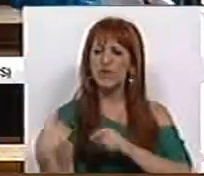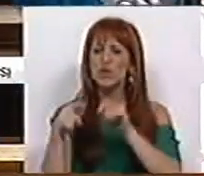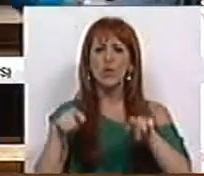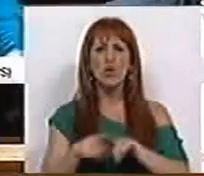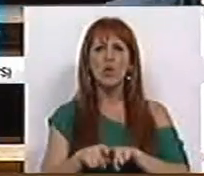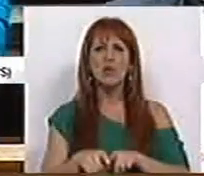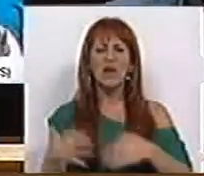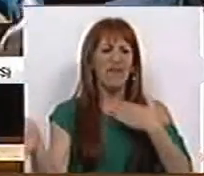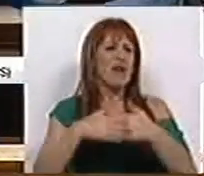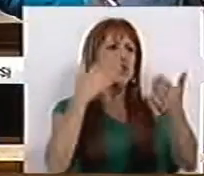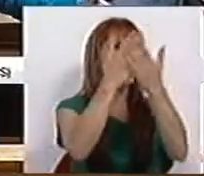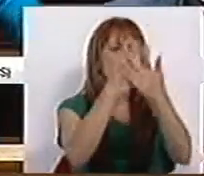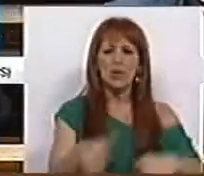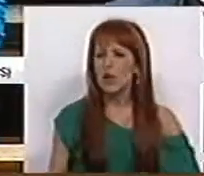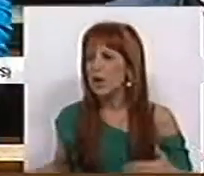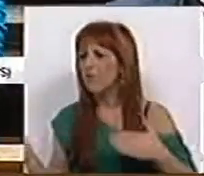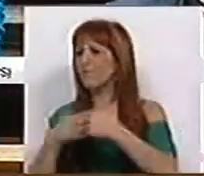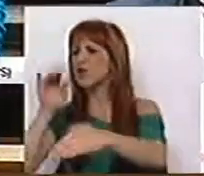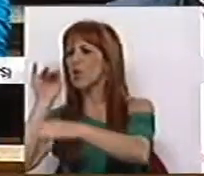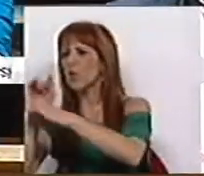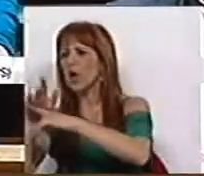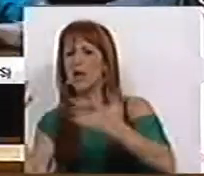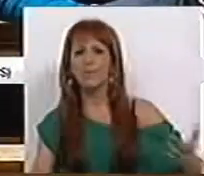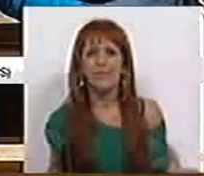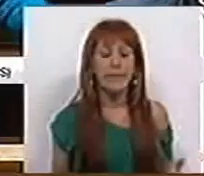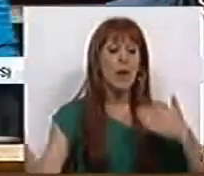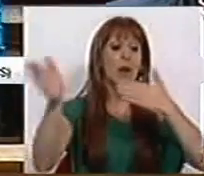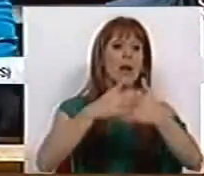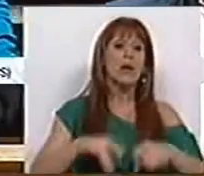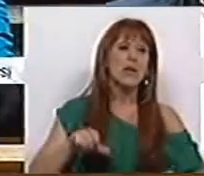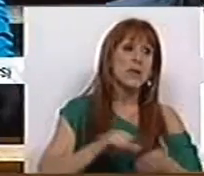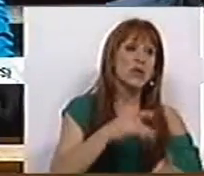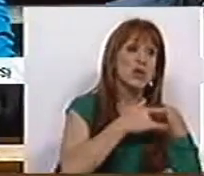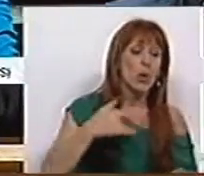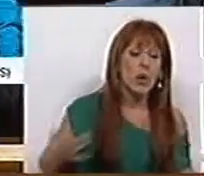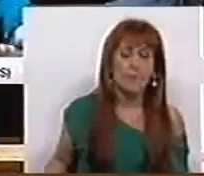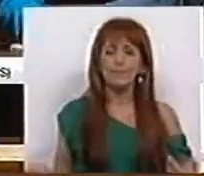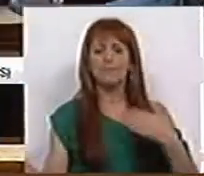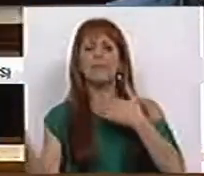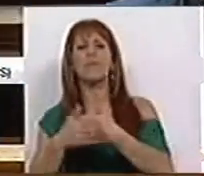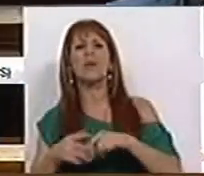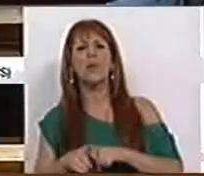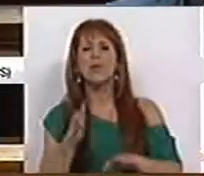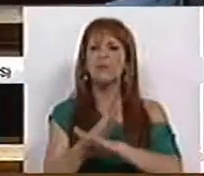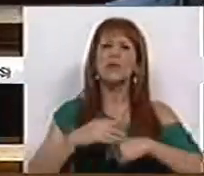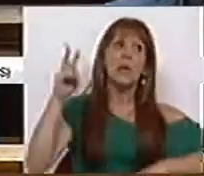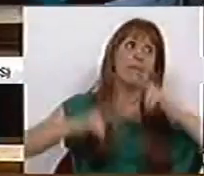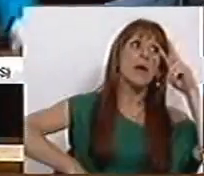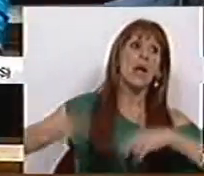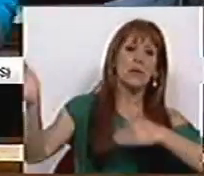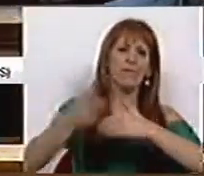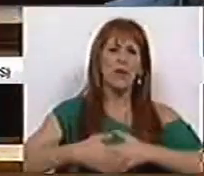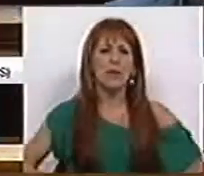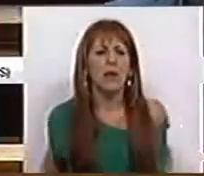fecha a escola fecham os Correios fecha o Centro de Saúde fecha a repartição de